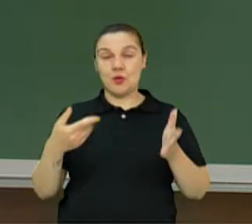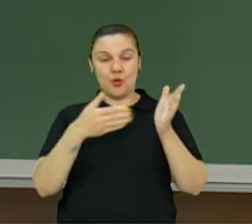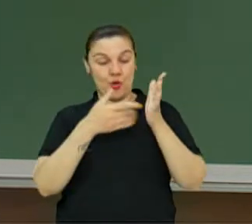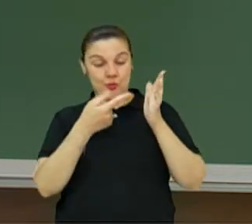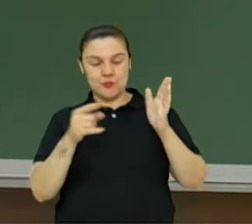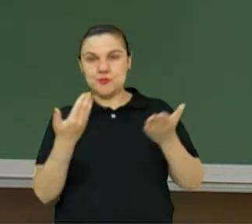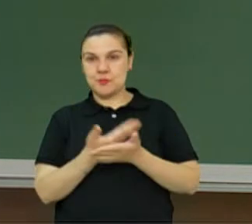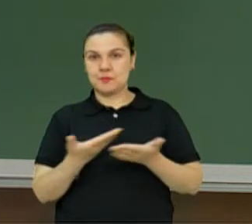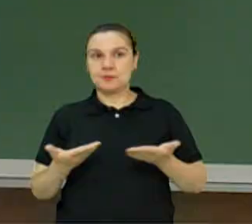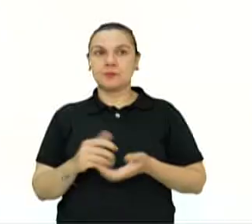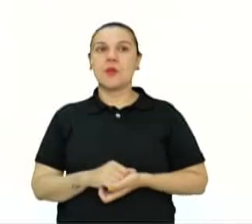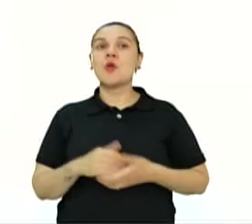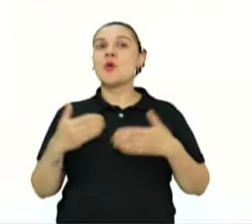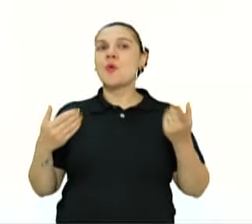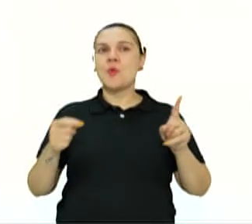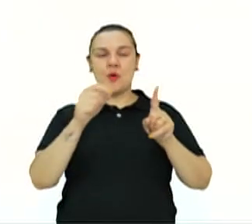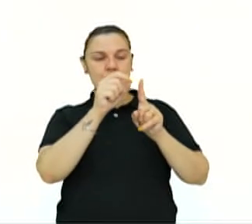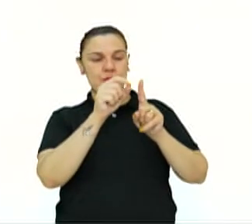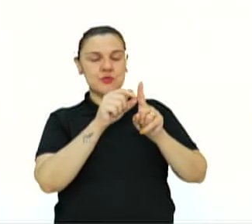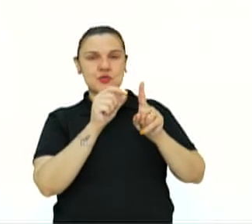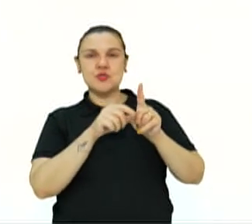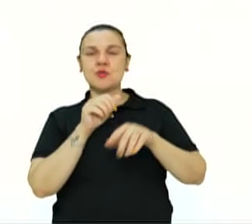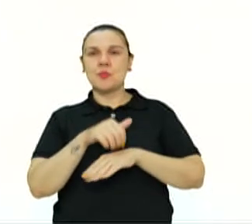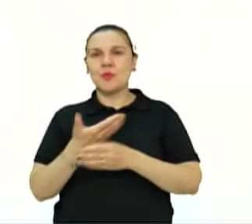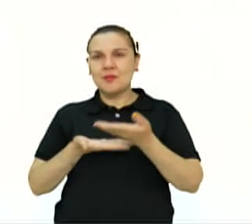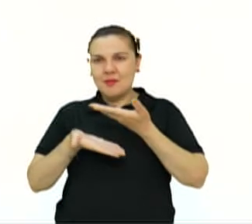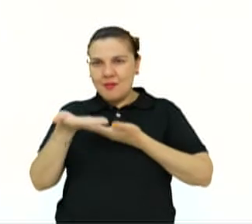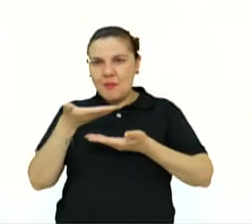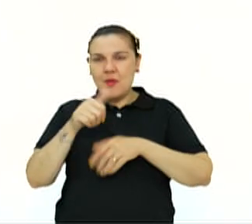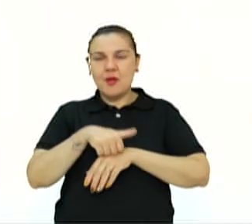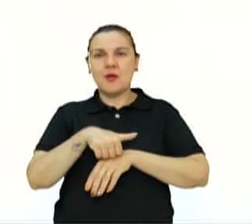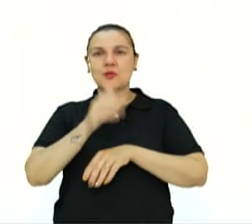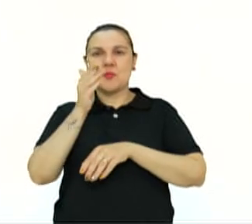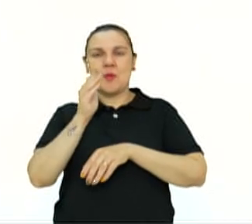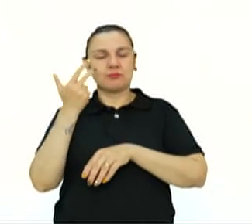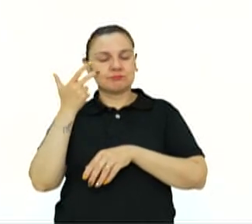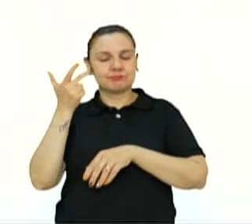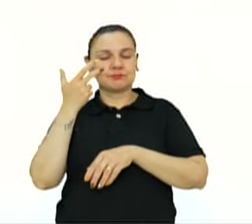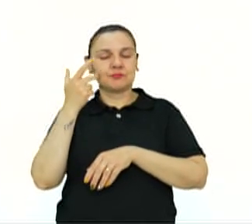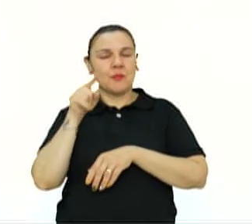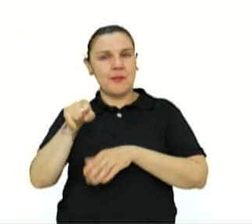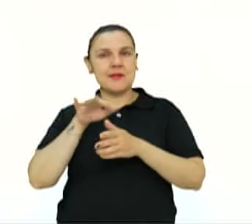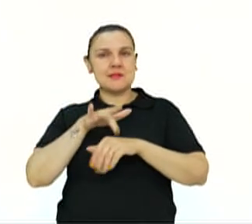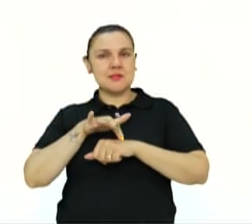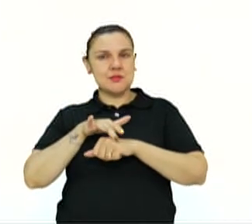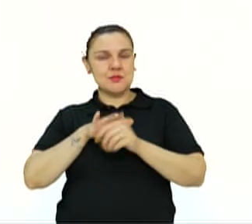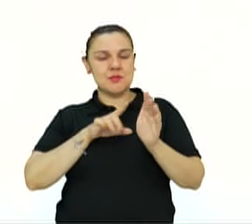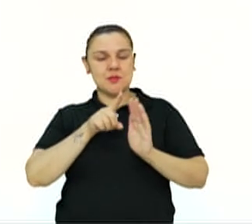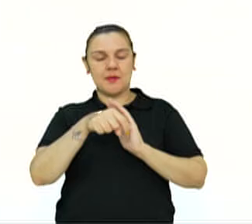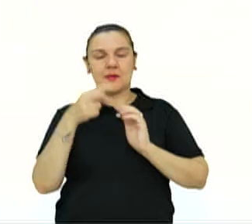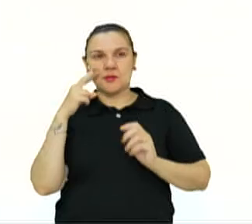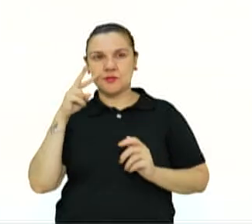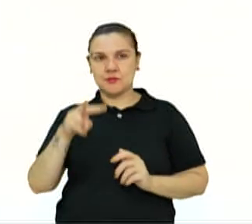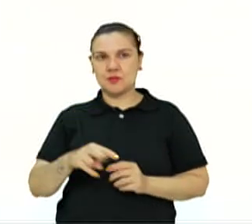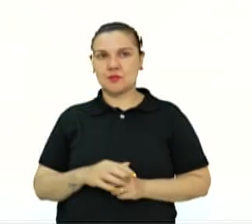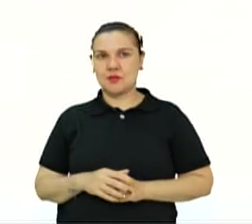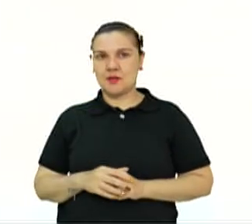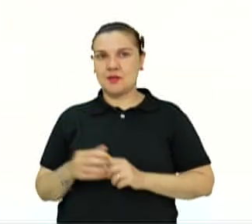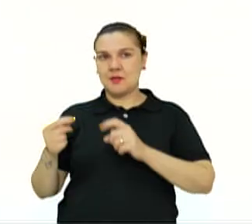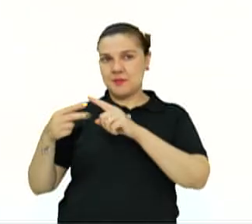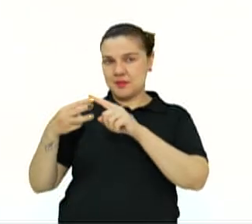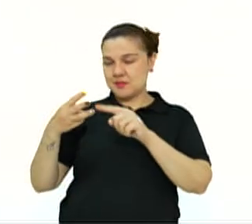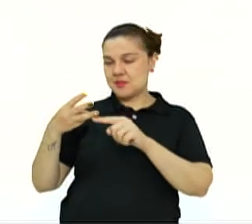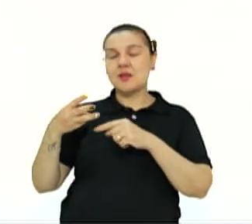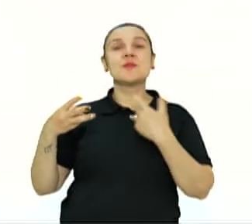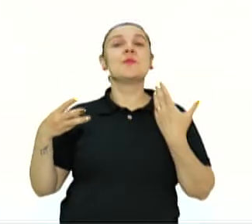último da aula de hoje. Qual é o tipo de tratamento mais comum para essas doenças bacterianas que a gente viu? Sífilis, gonorreia